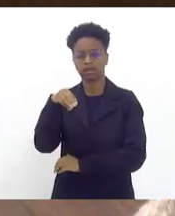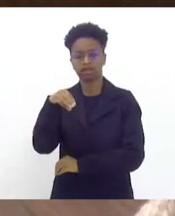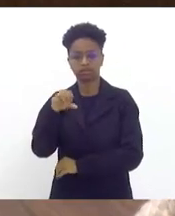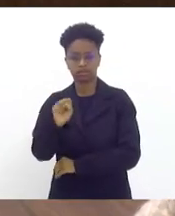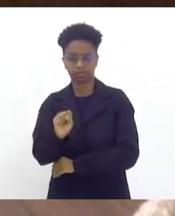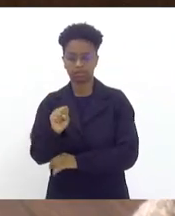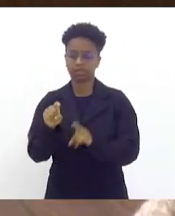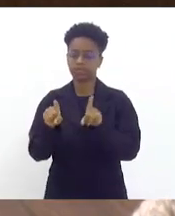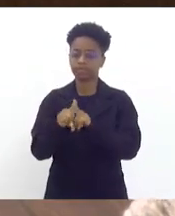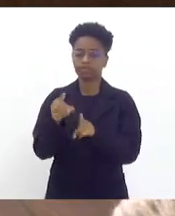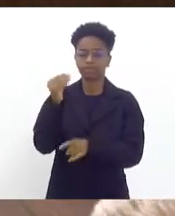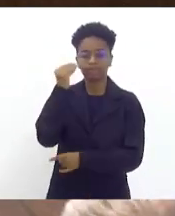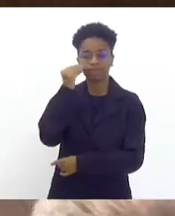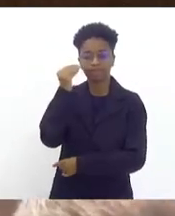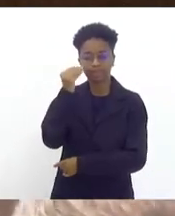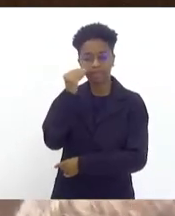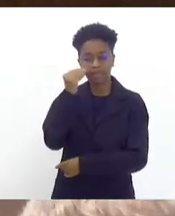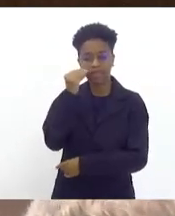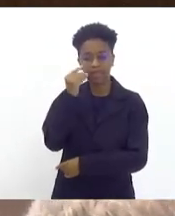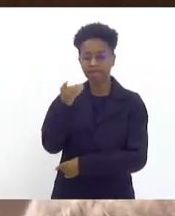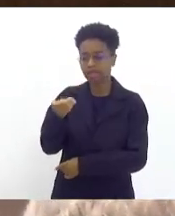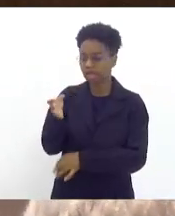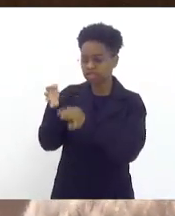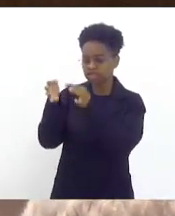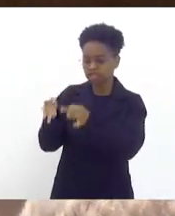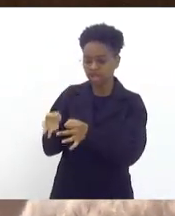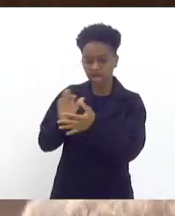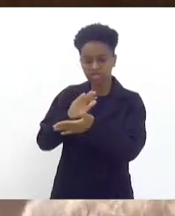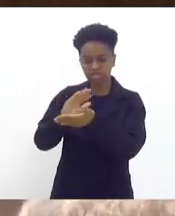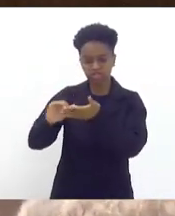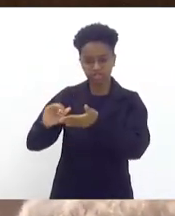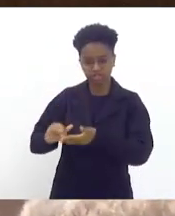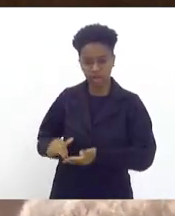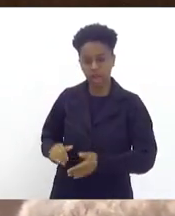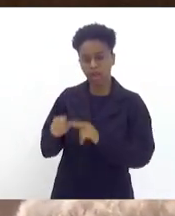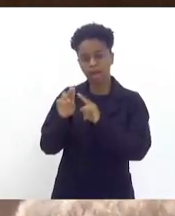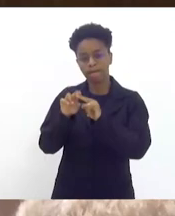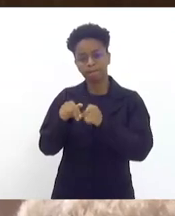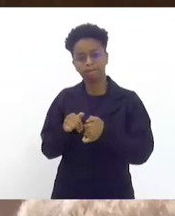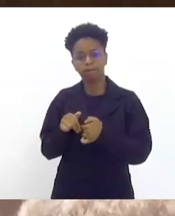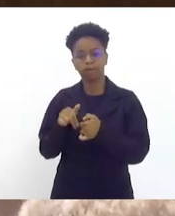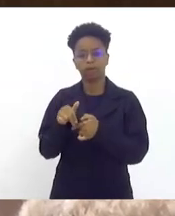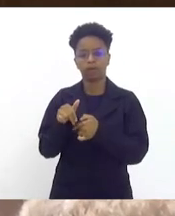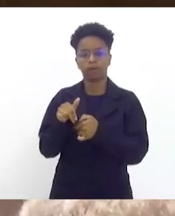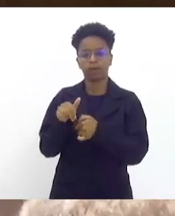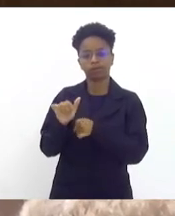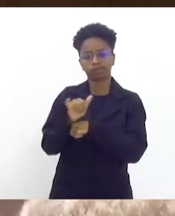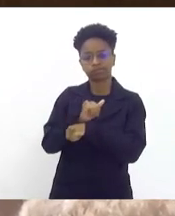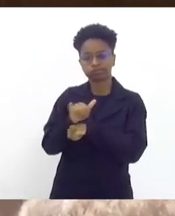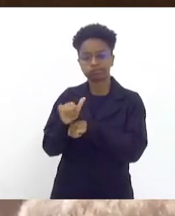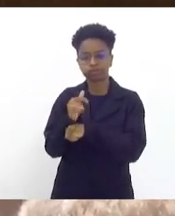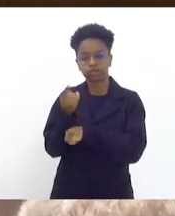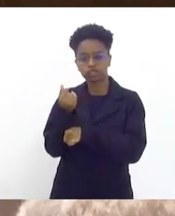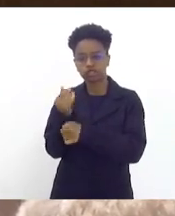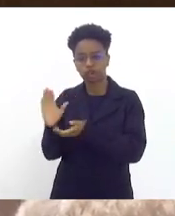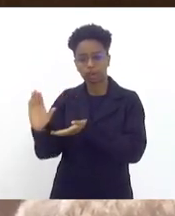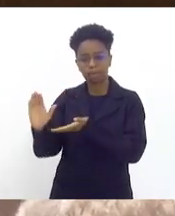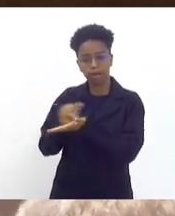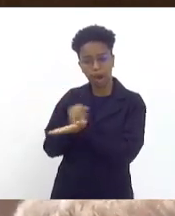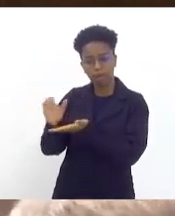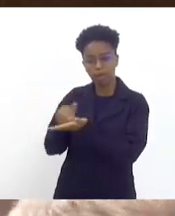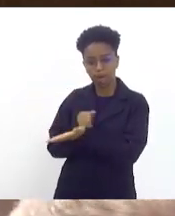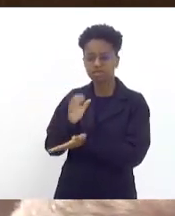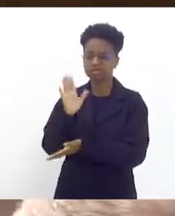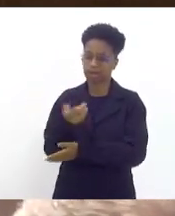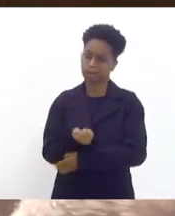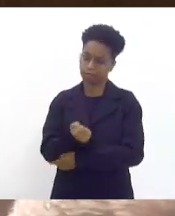tentam tirar deles a sua dignidade através dos seus recursos que já são tão